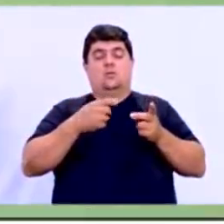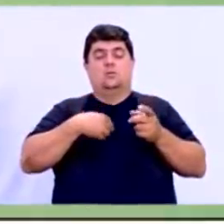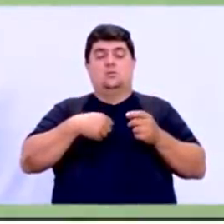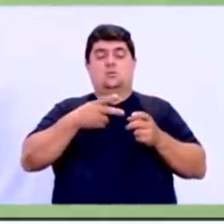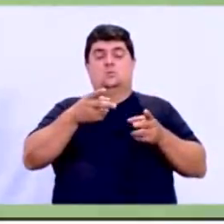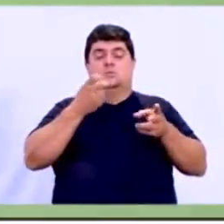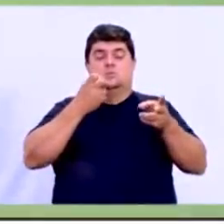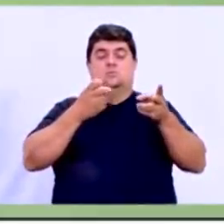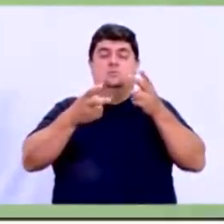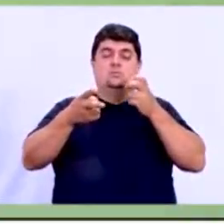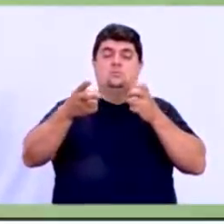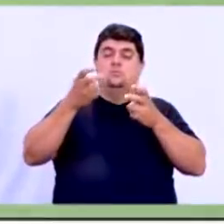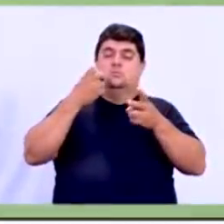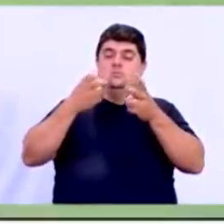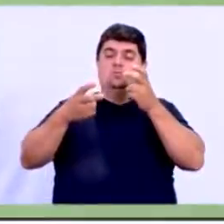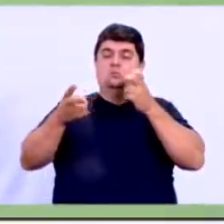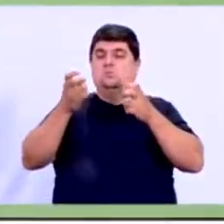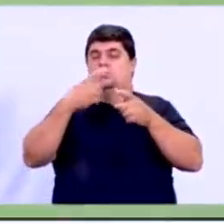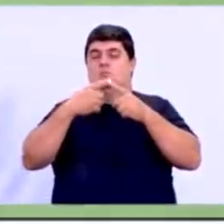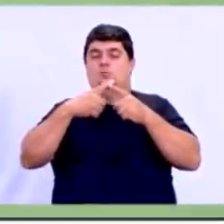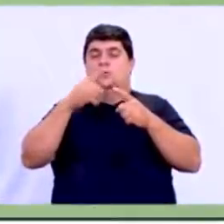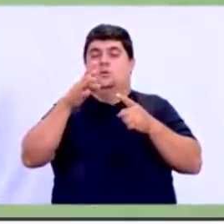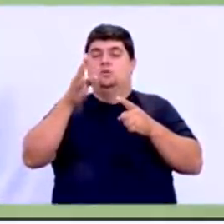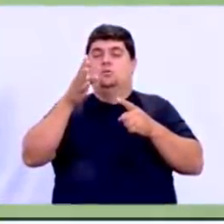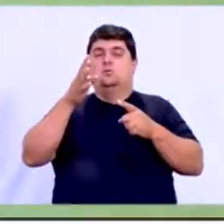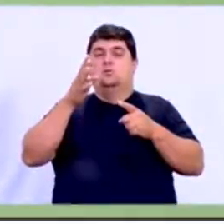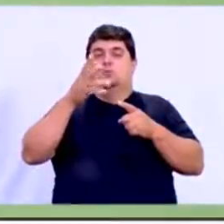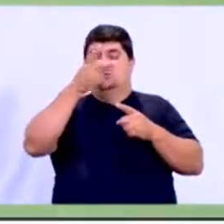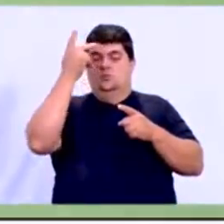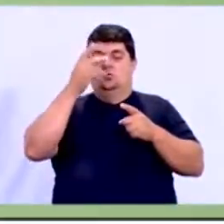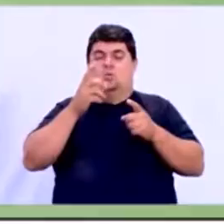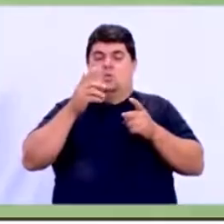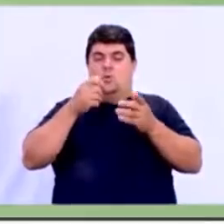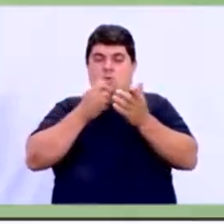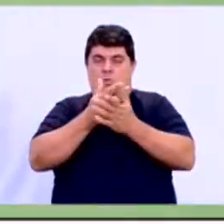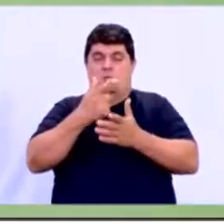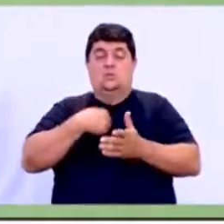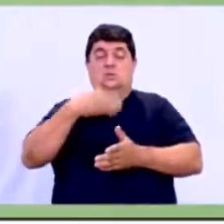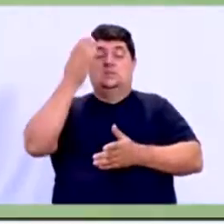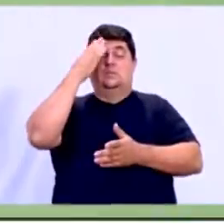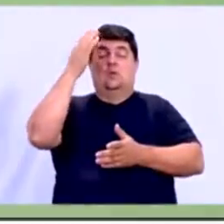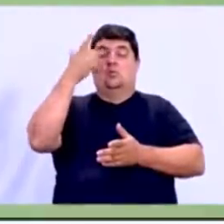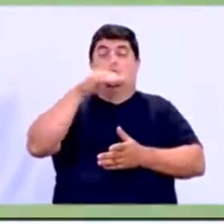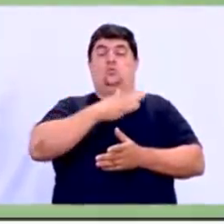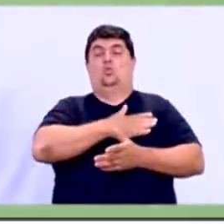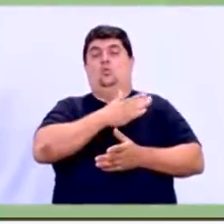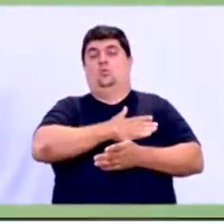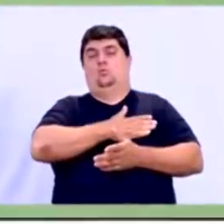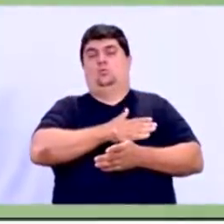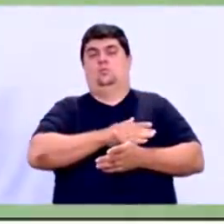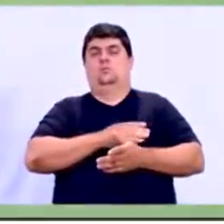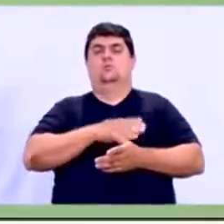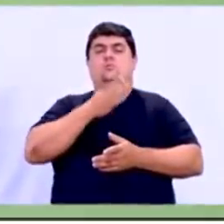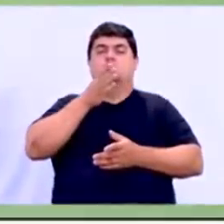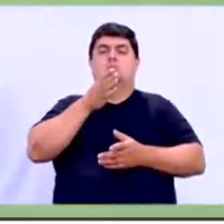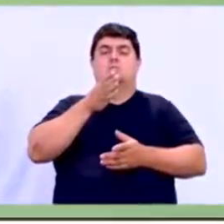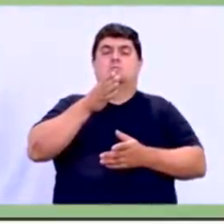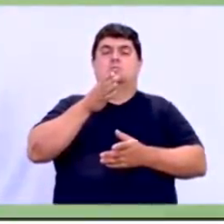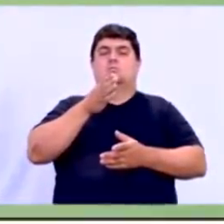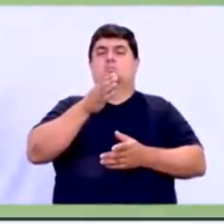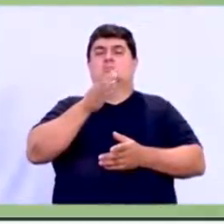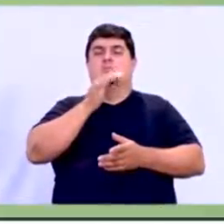o conhecimento sobre o consumidor, certo? Por que é importante